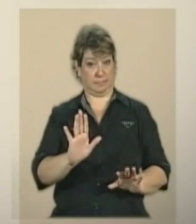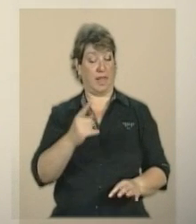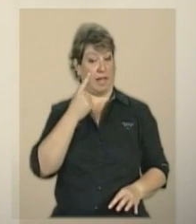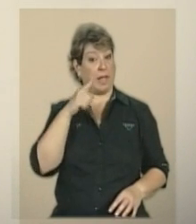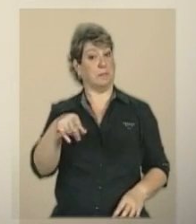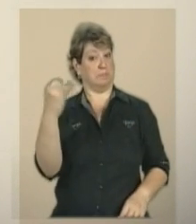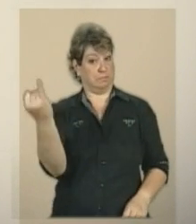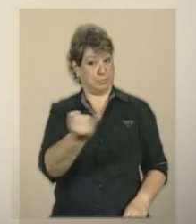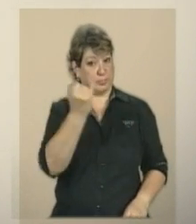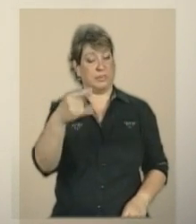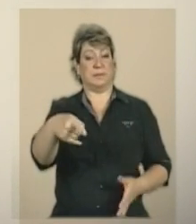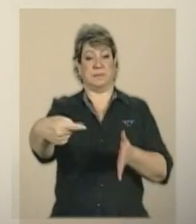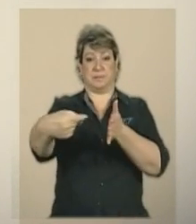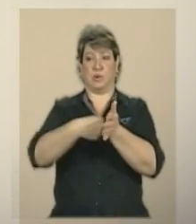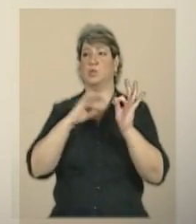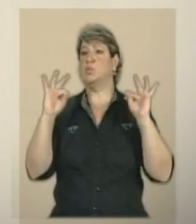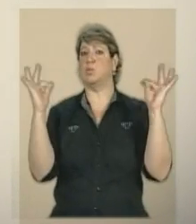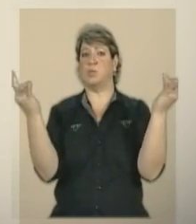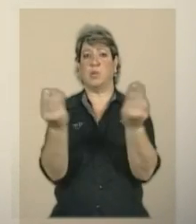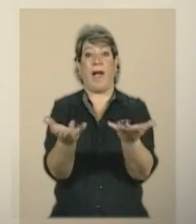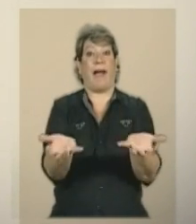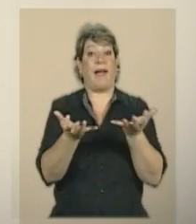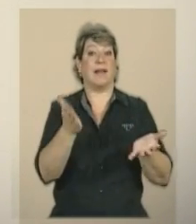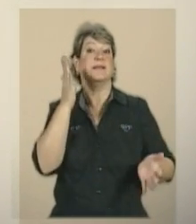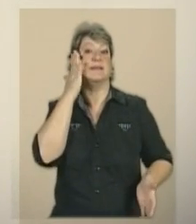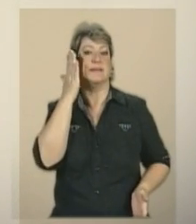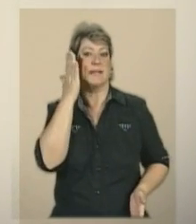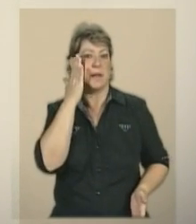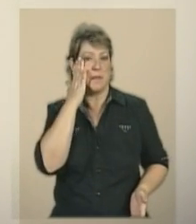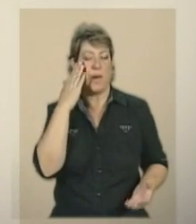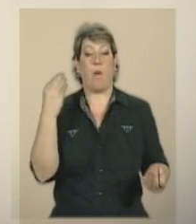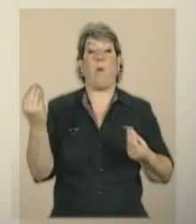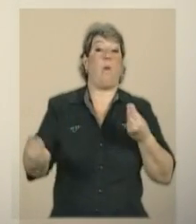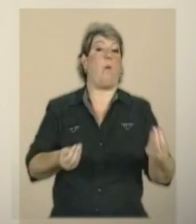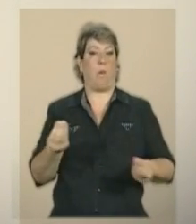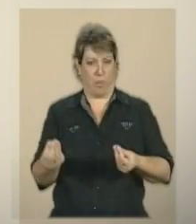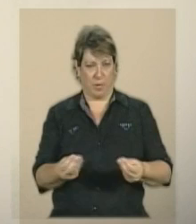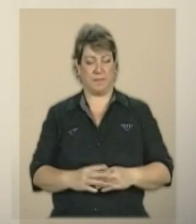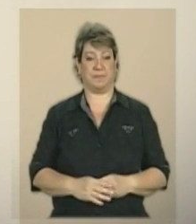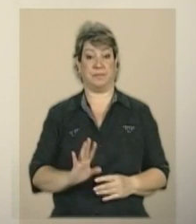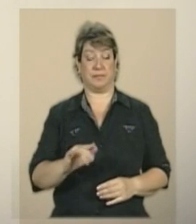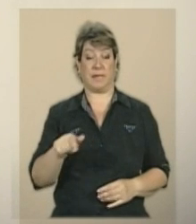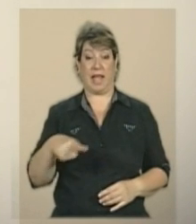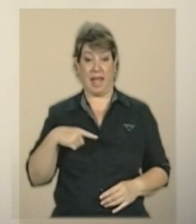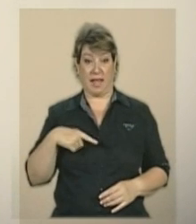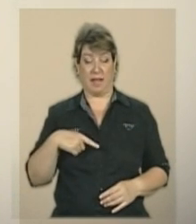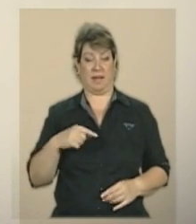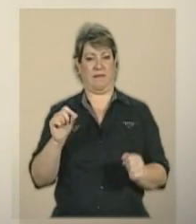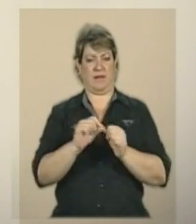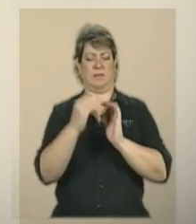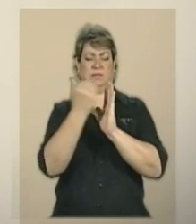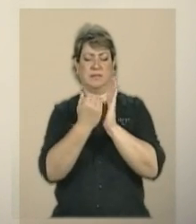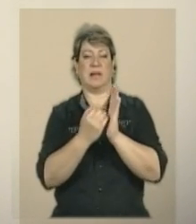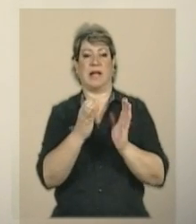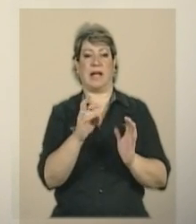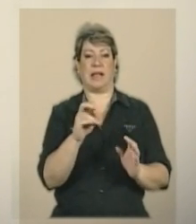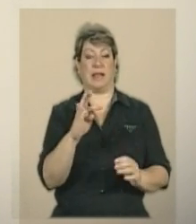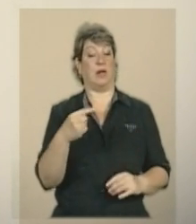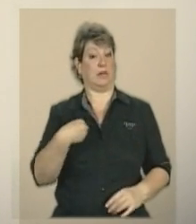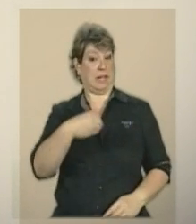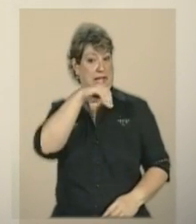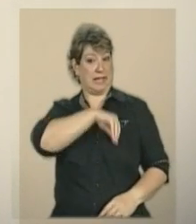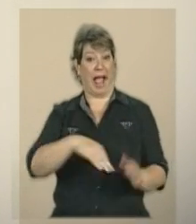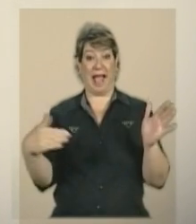perguntado isso porque é uma pergunta que todo mundo quer saber como é que é atendido o critério de renda de até